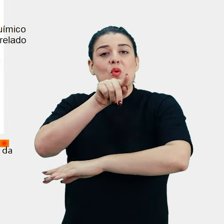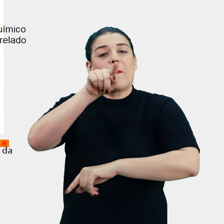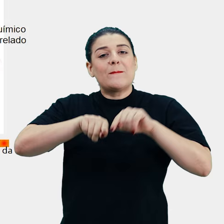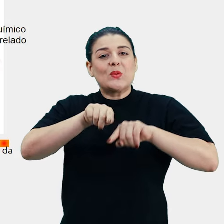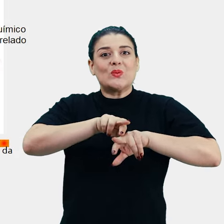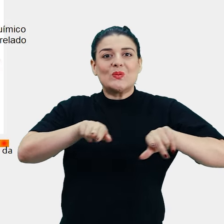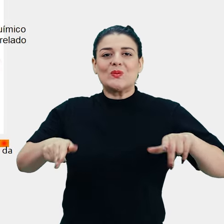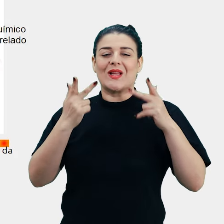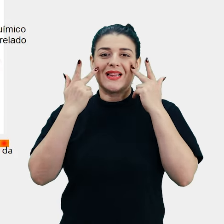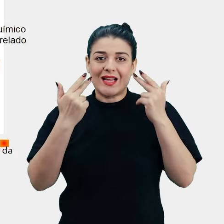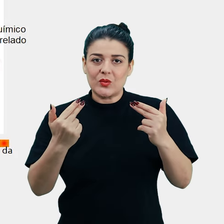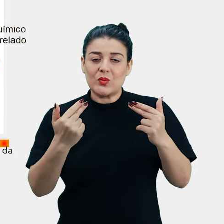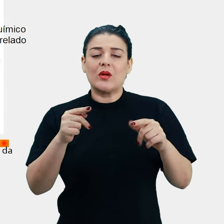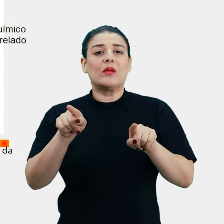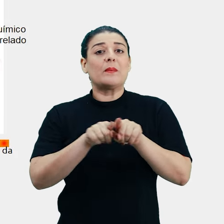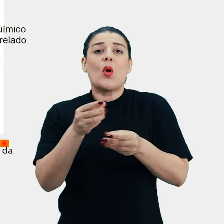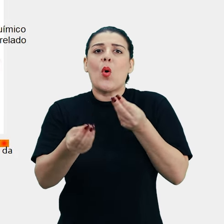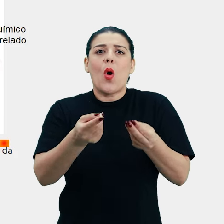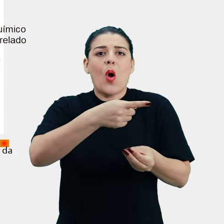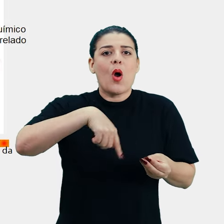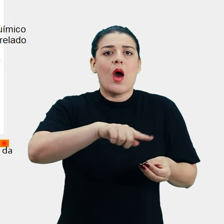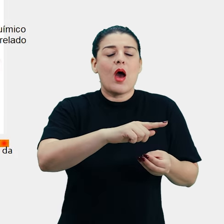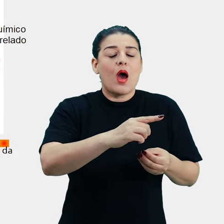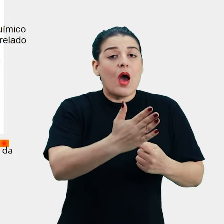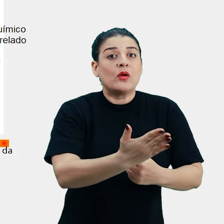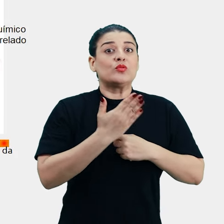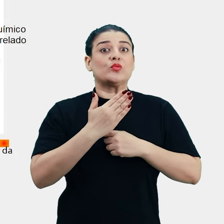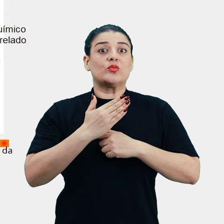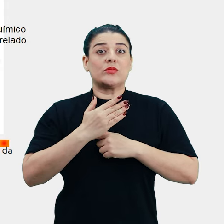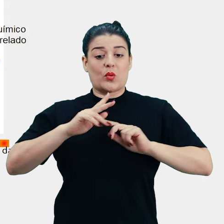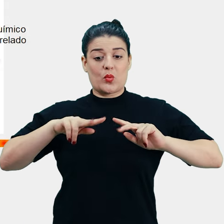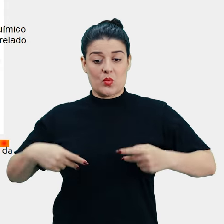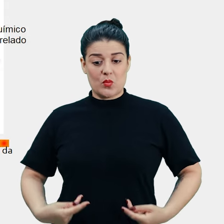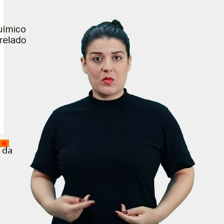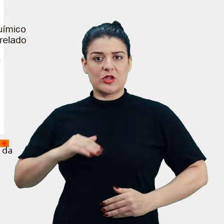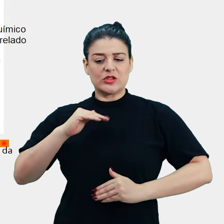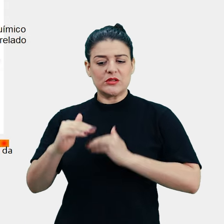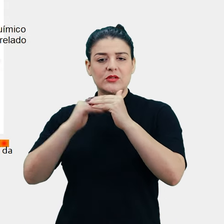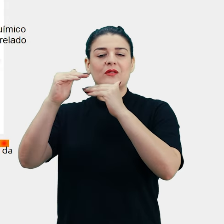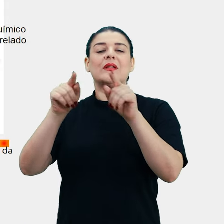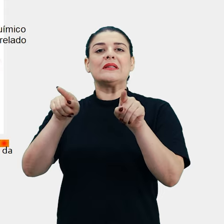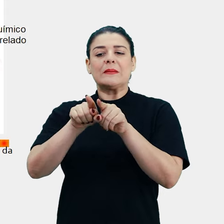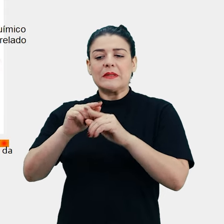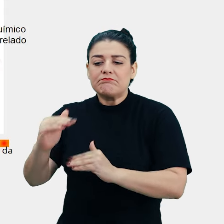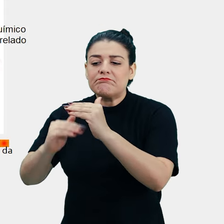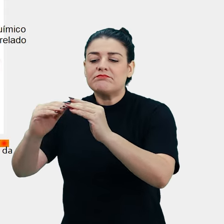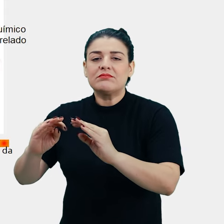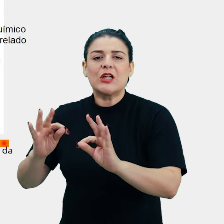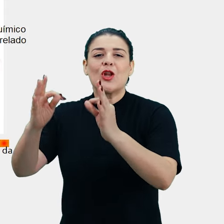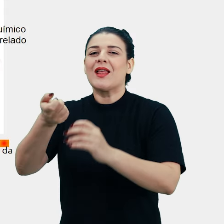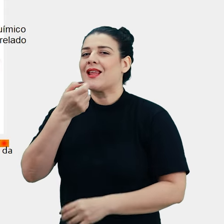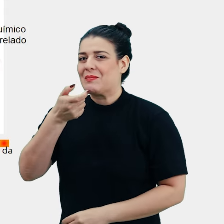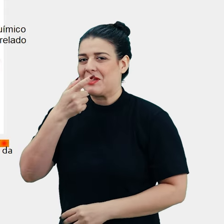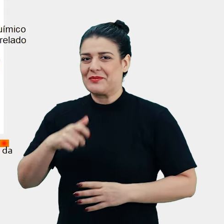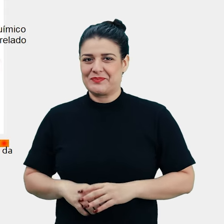produtos naturais e como eles inspiraram, né, no desenvolvimento de diferentes medicamentos. Então, aqui eu